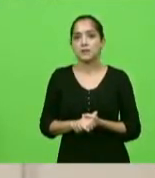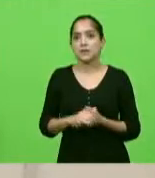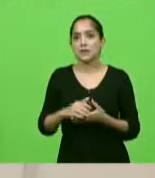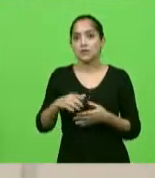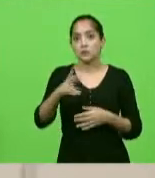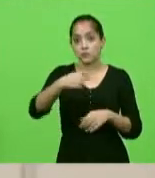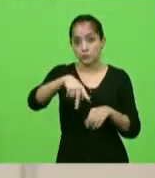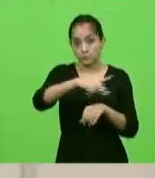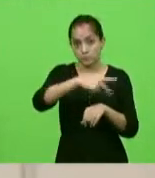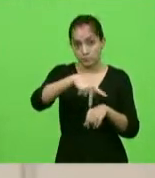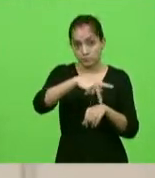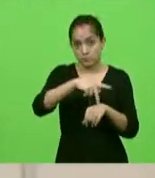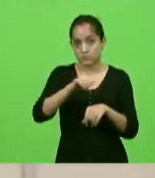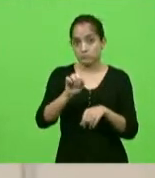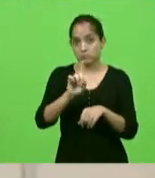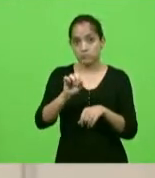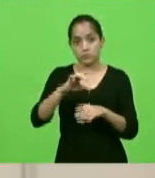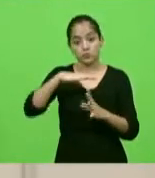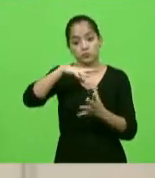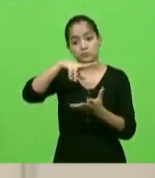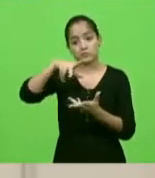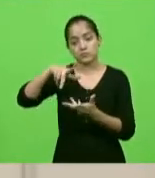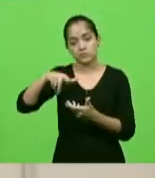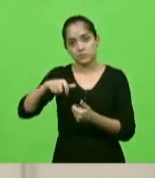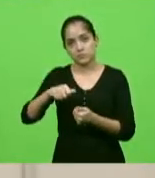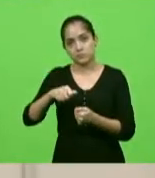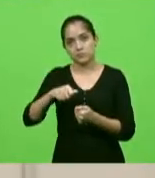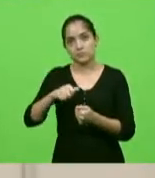deste país, mas do mundo,